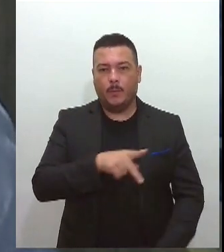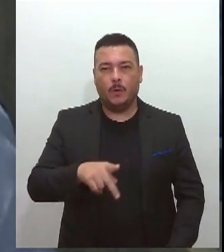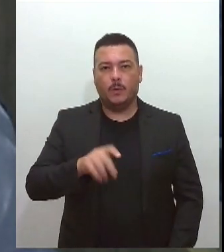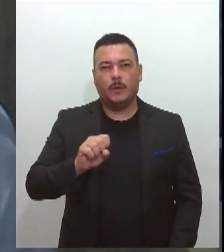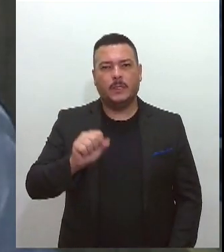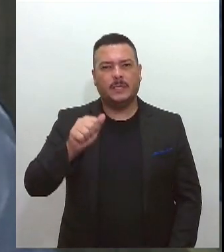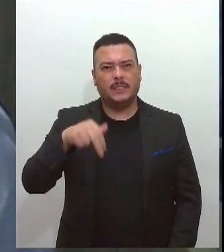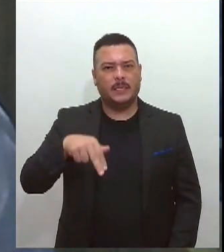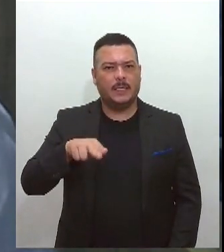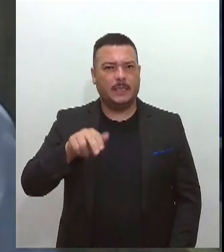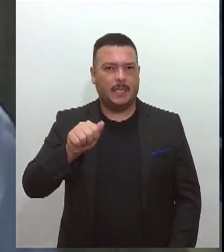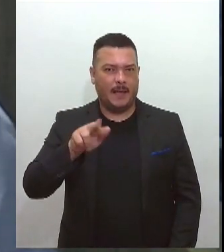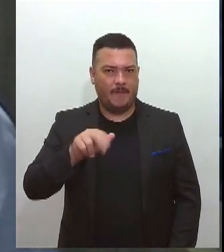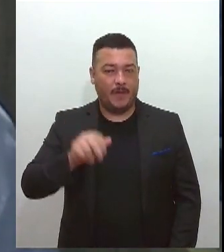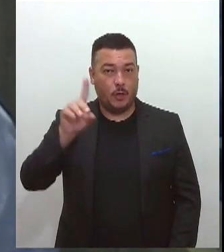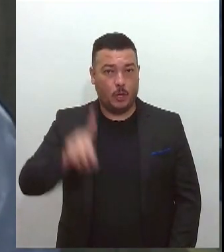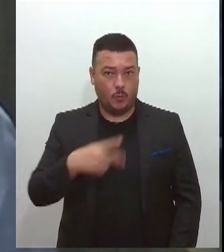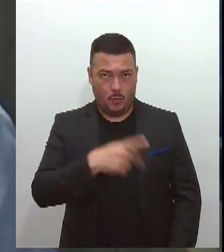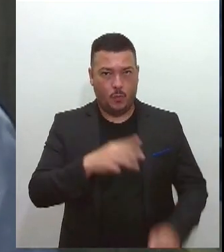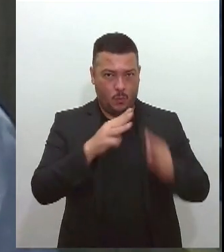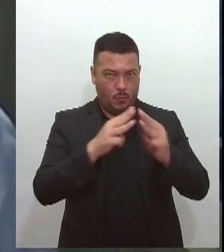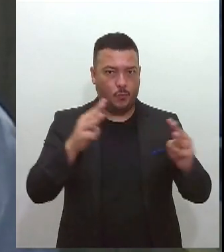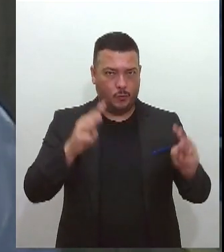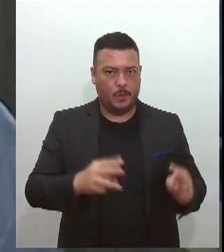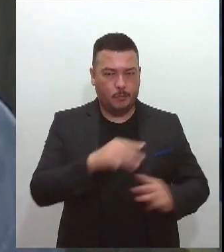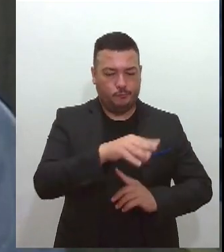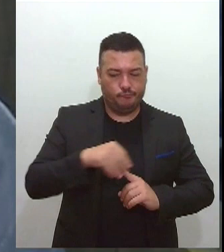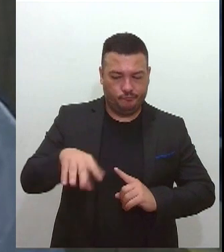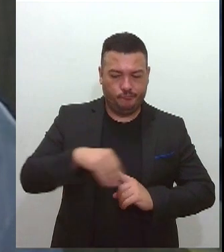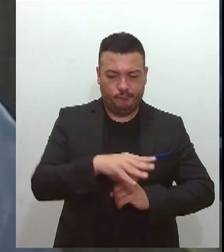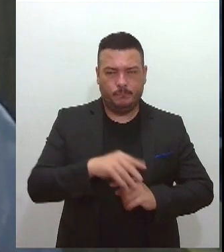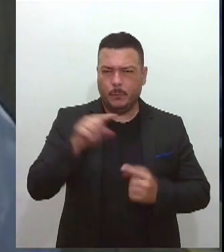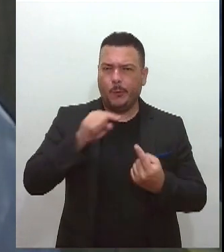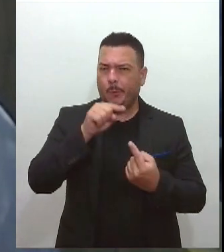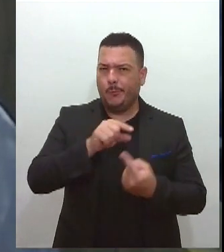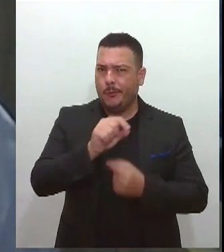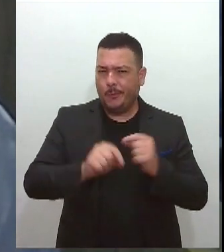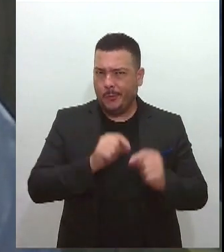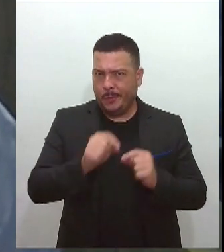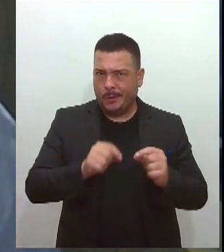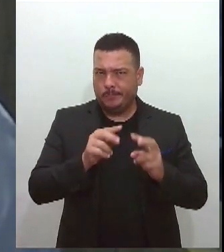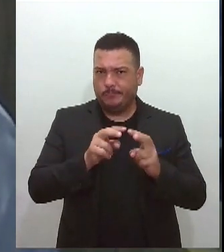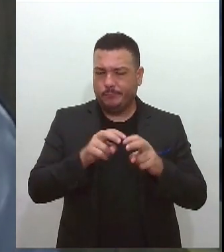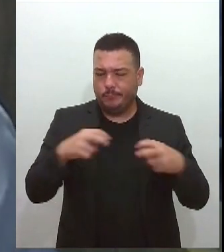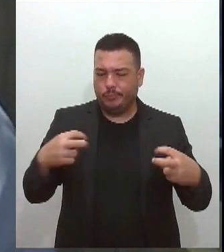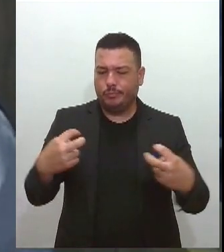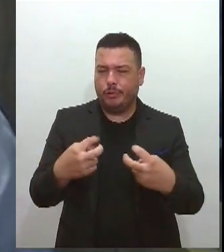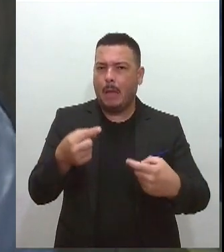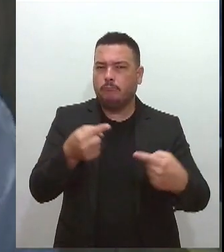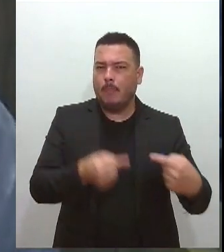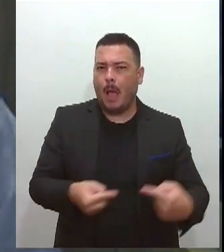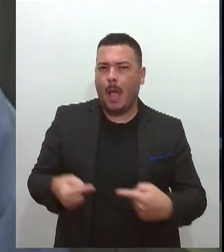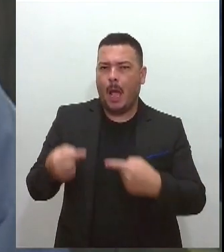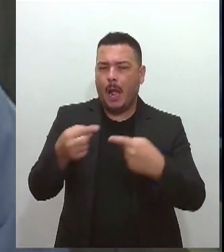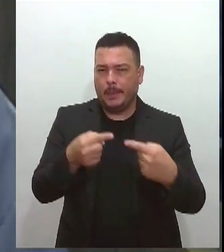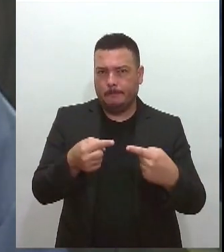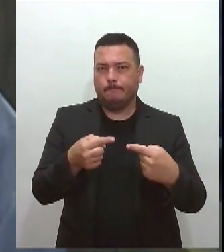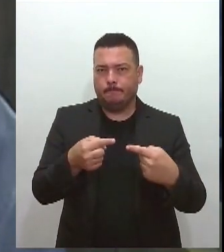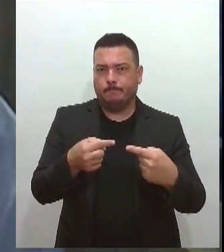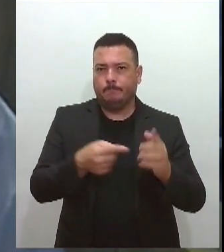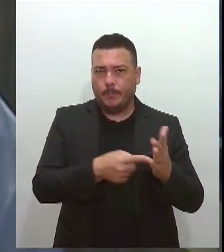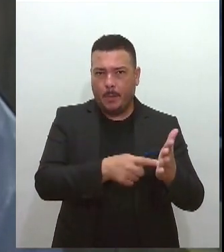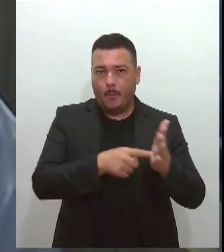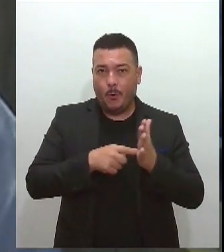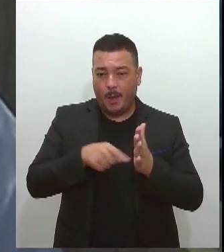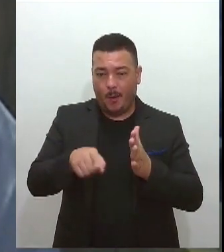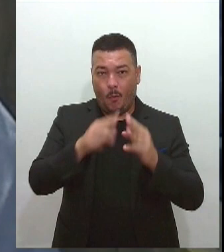museu. Ela vai estar lá mediando. A ideia dessa Mesa Redonda é justamente a gente trazer o museu para perto dos alunos, mostrar